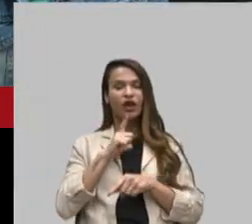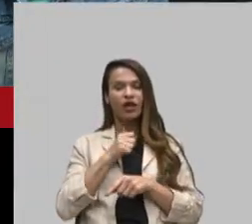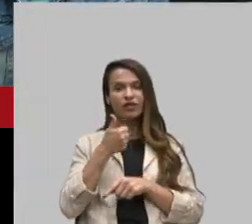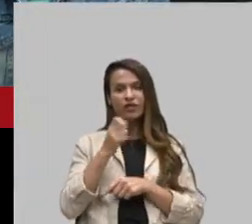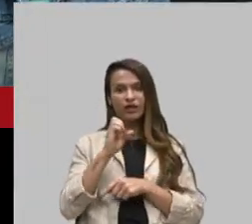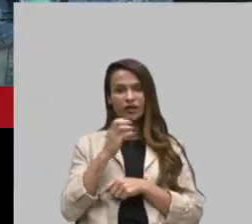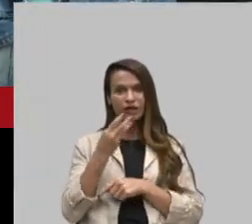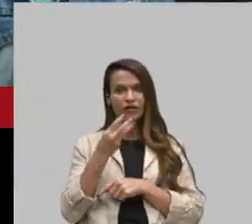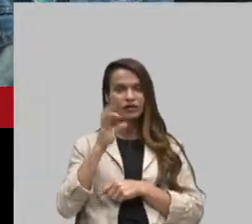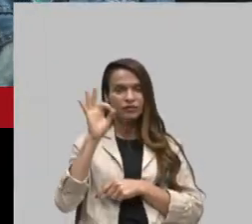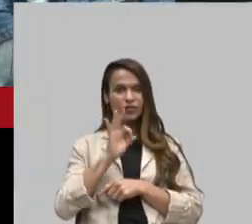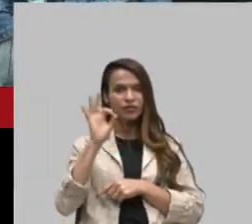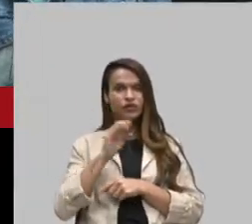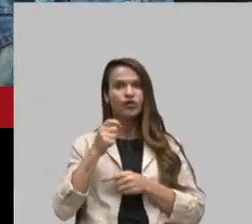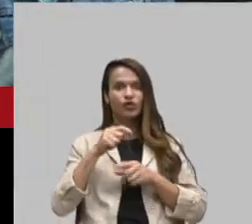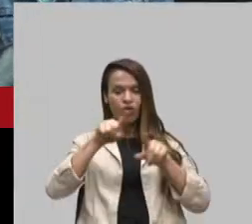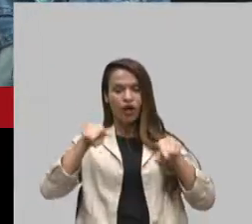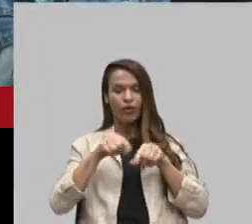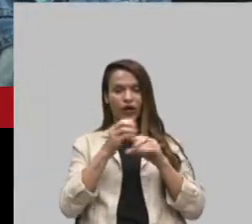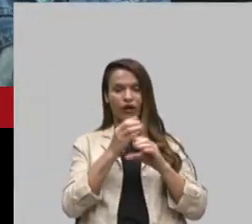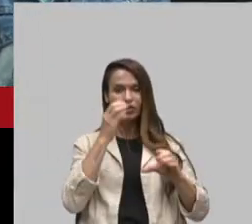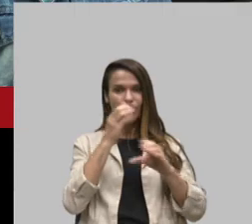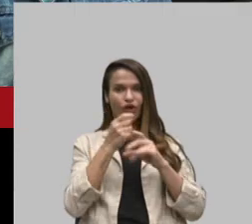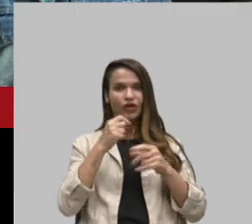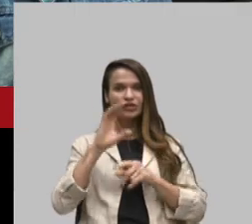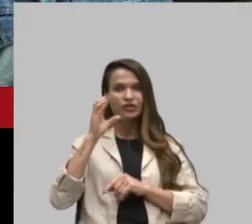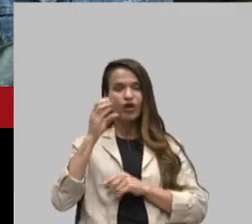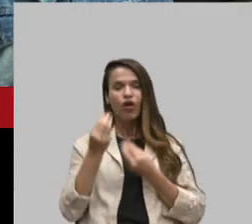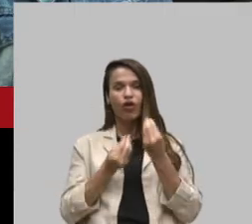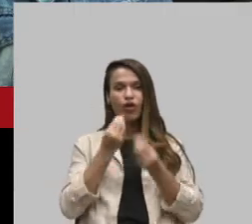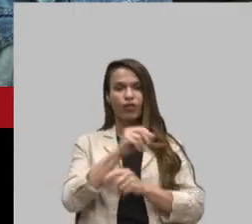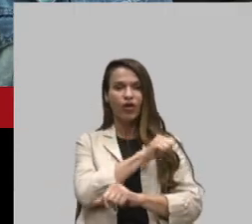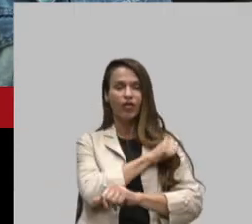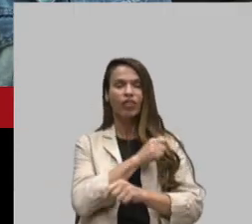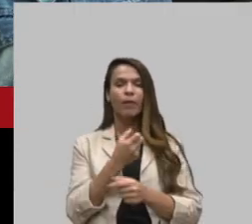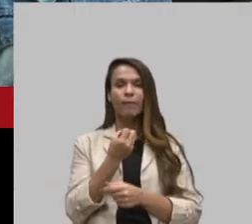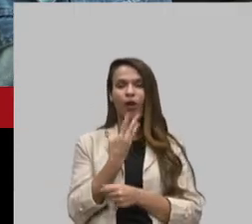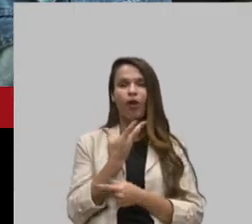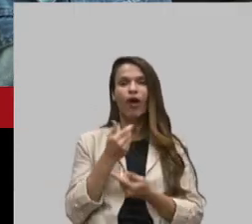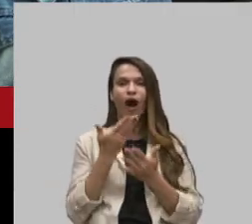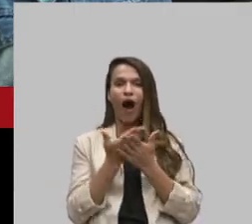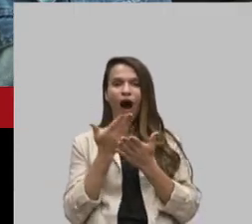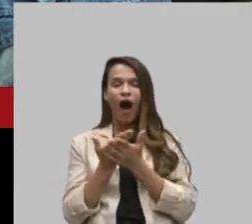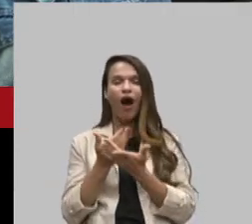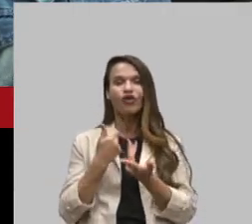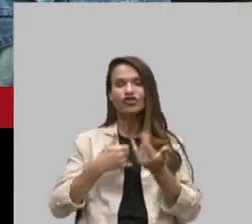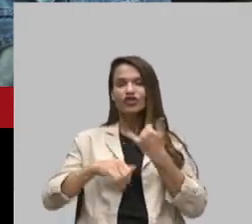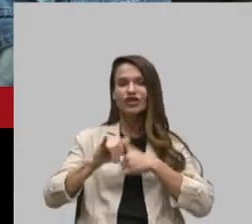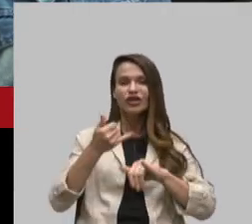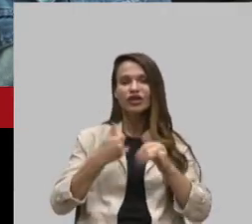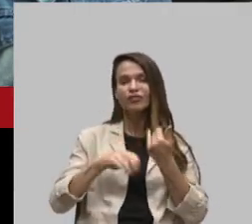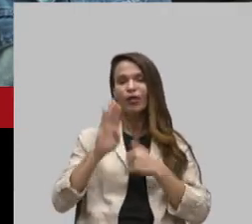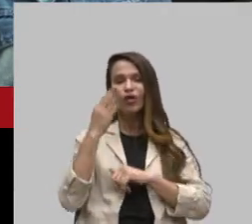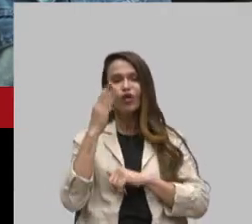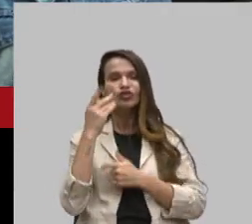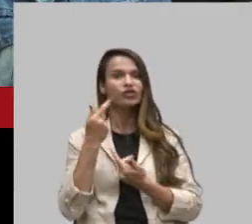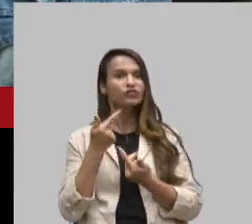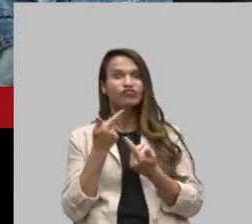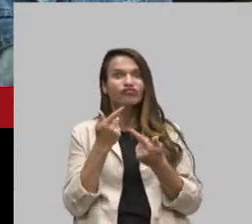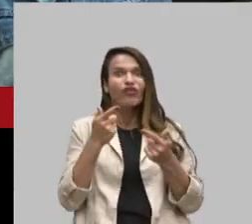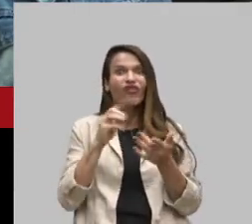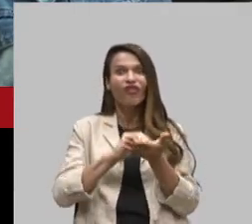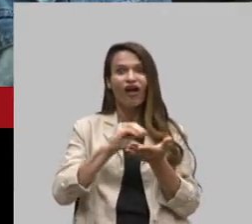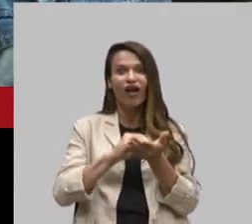laboratórios de ciências como o aluno vai ter uma boa aula de ciências de Biologia química todas essas matérias se ele não tem uma infraestrutura decente para ter essas